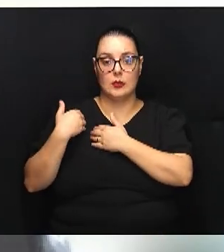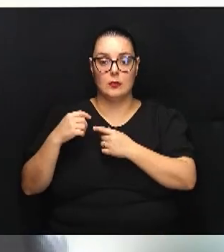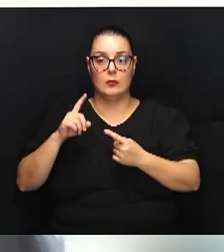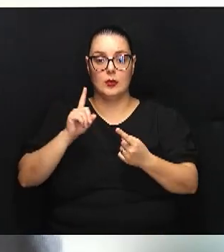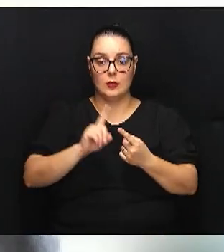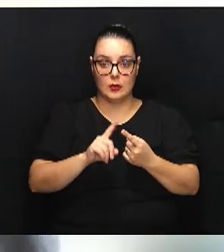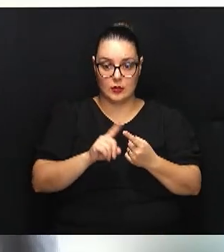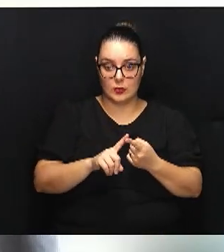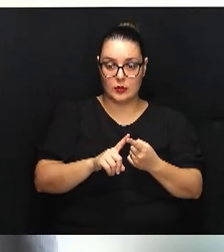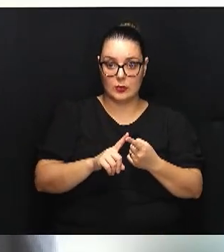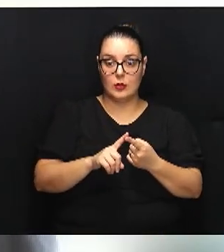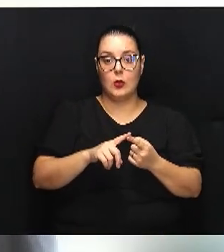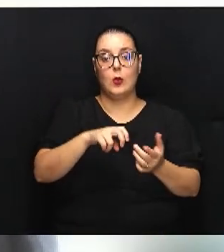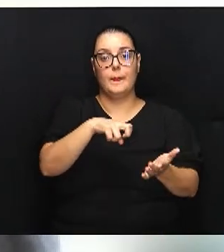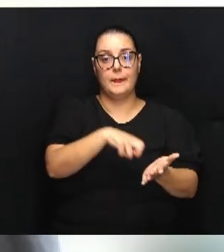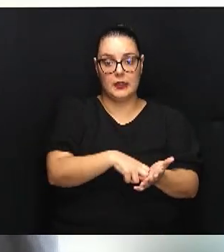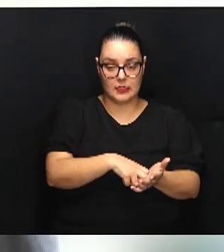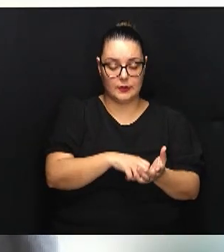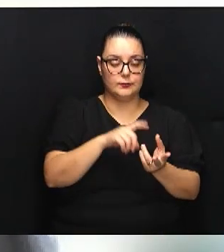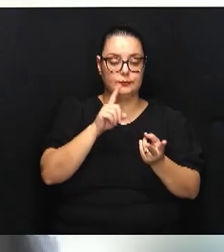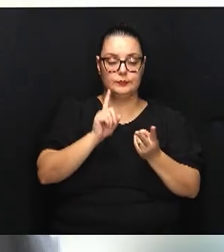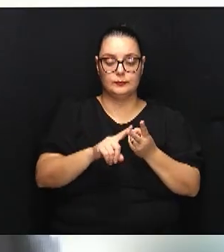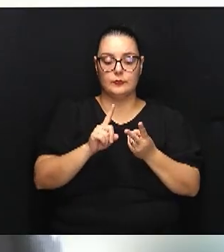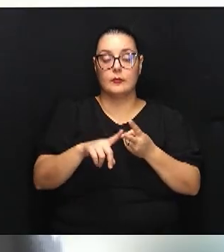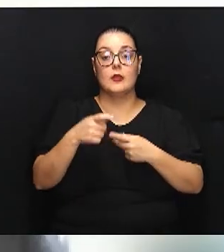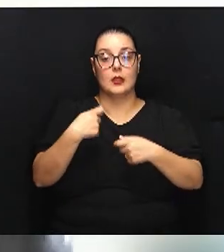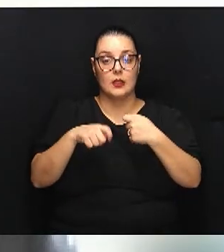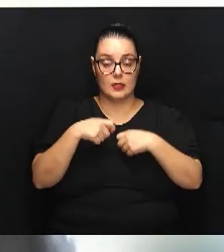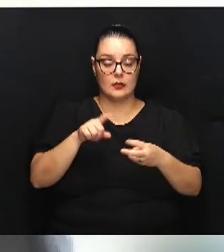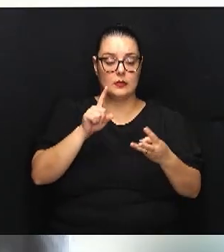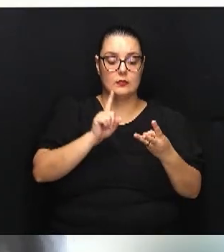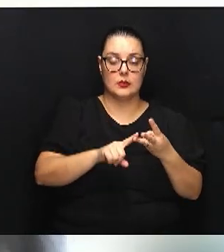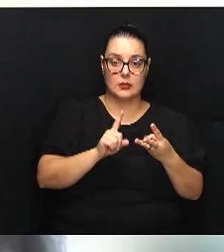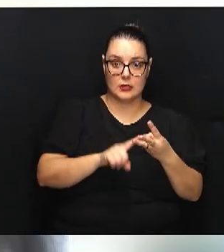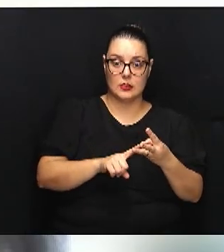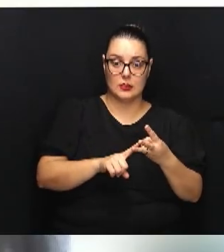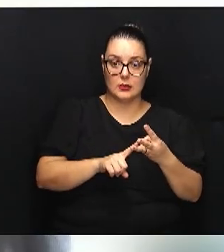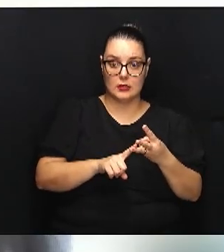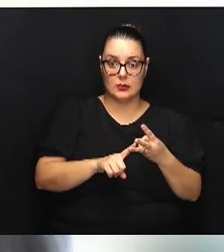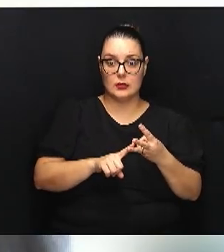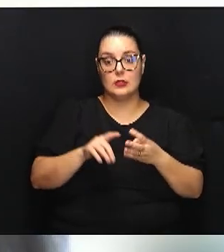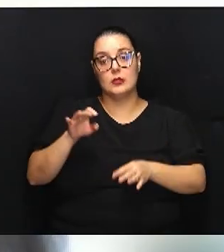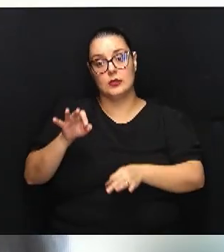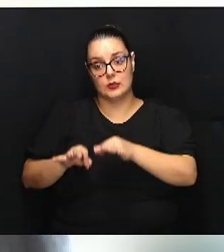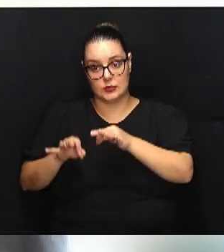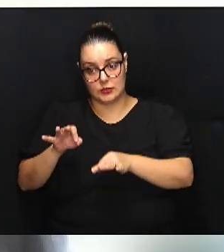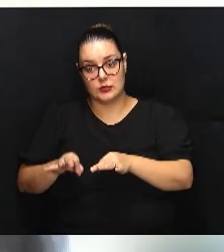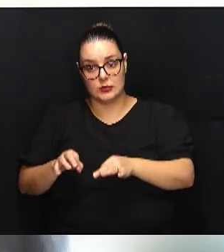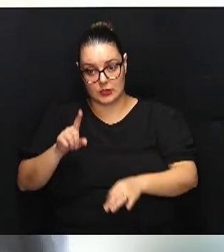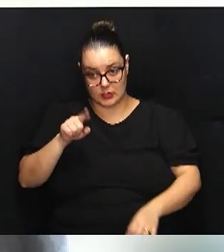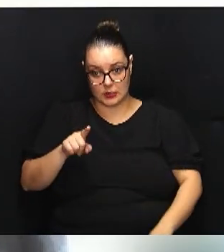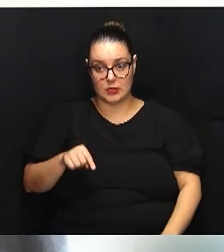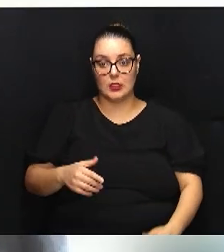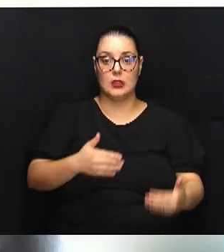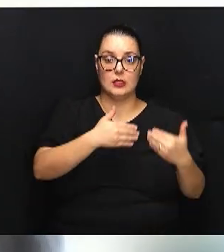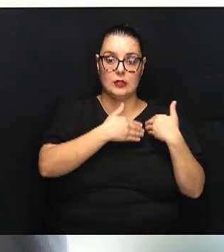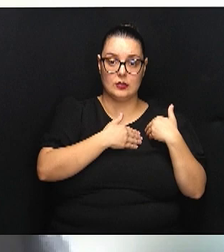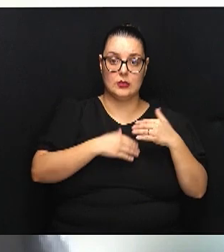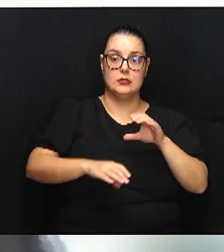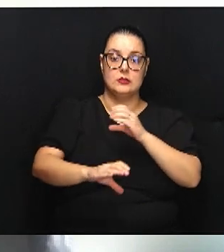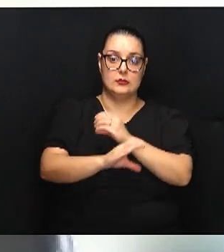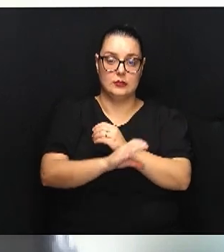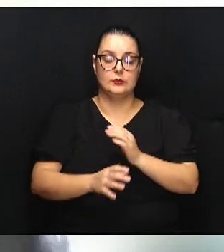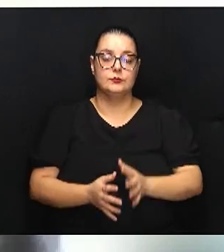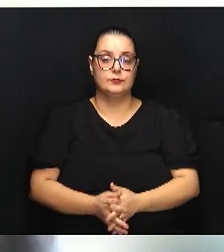responsabilidade. Poderá haver uma responsabilização sob o aspecto penal, administrativo e judicial, que é